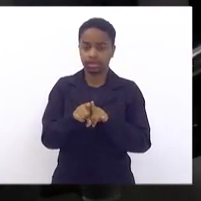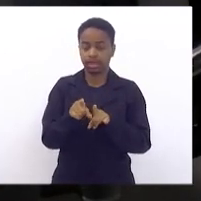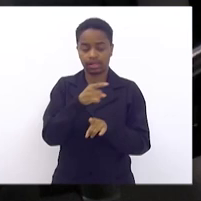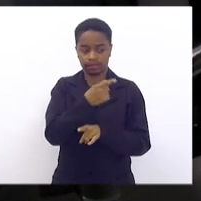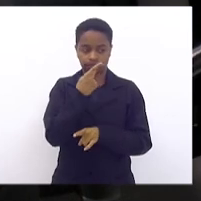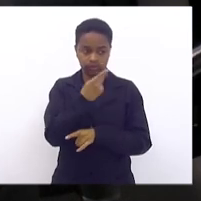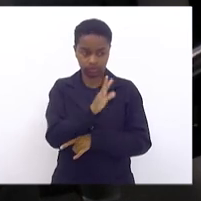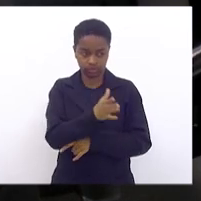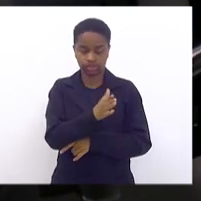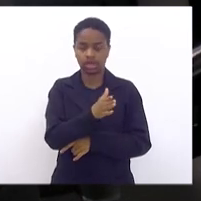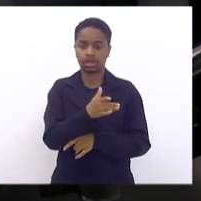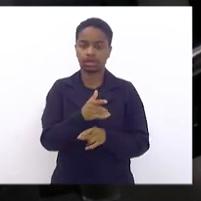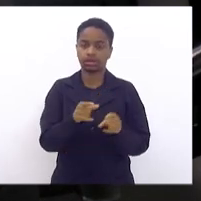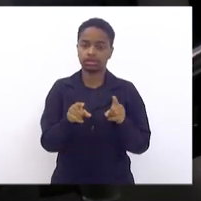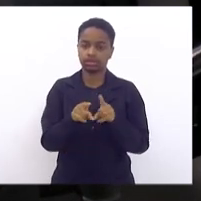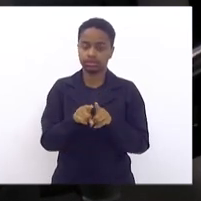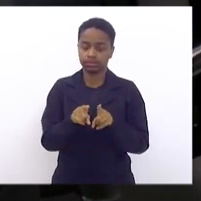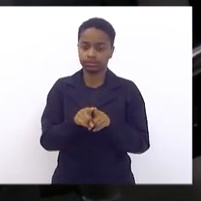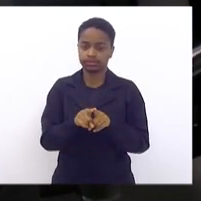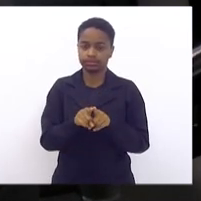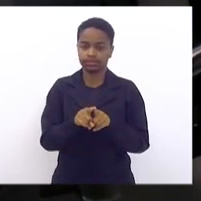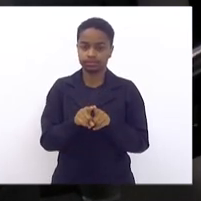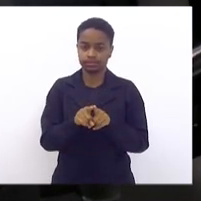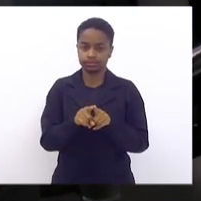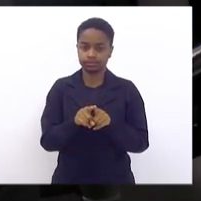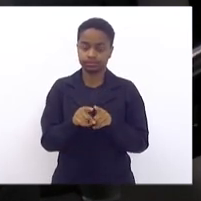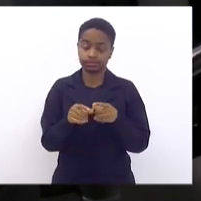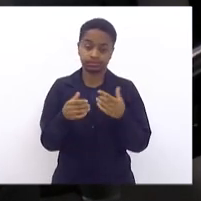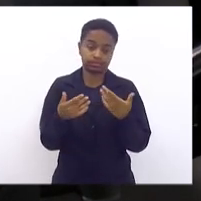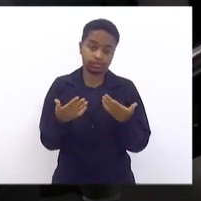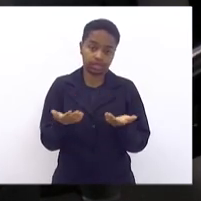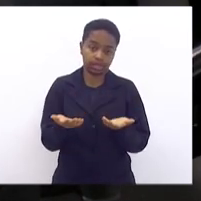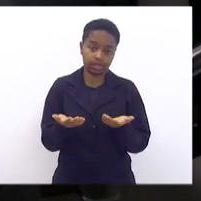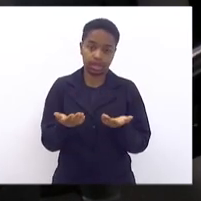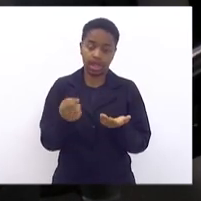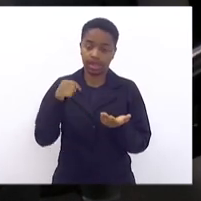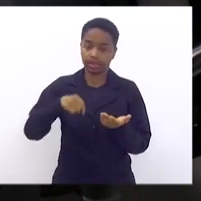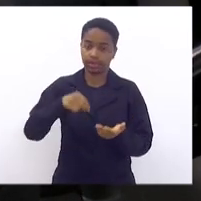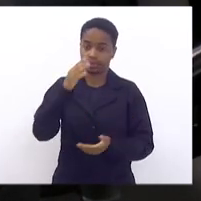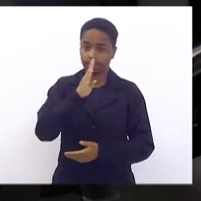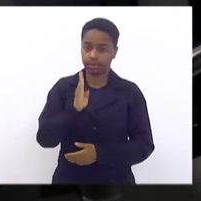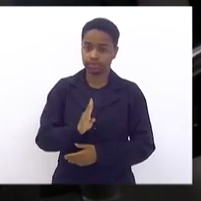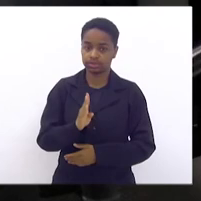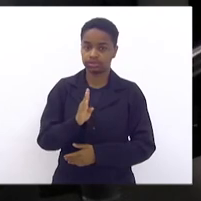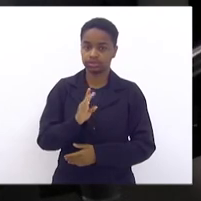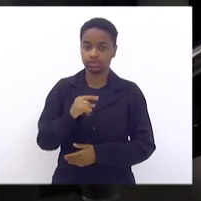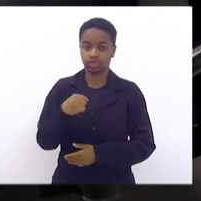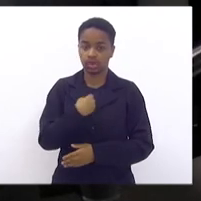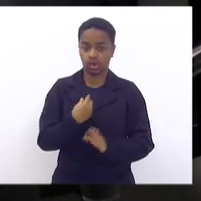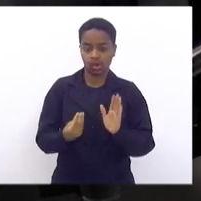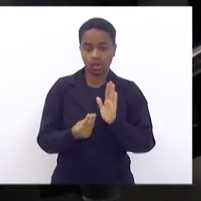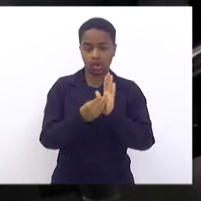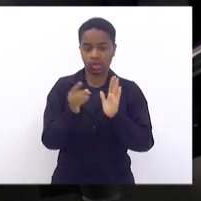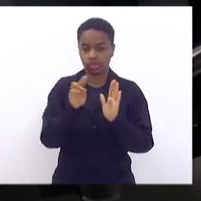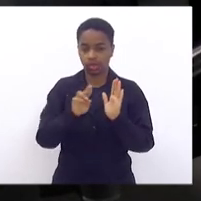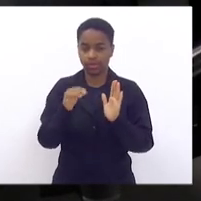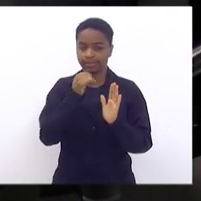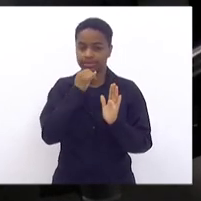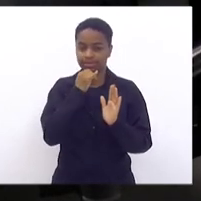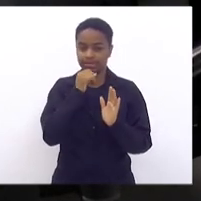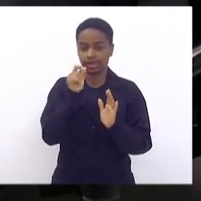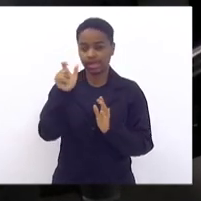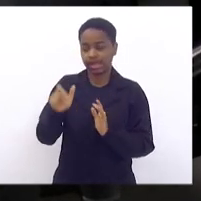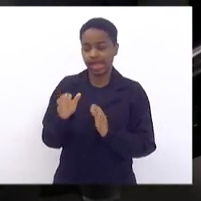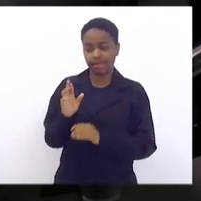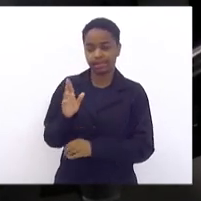pela pesquisadora, enfim, como aqui no Brasil a gente dá nome às leis, né, como a Lei Mariana Ferrer, a